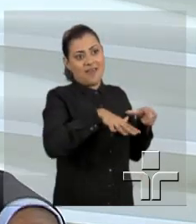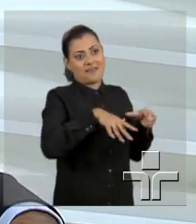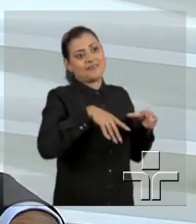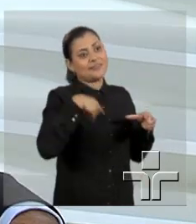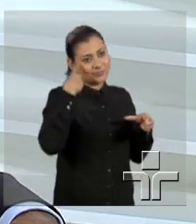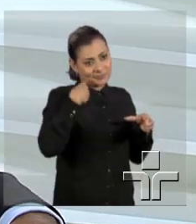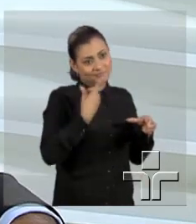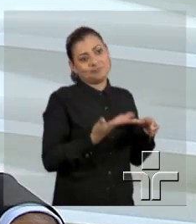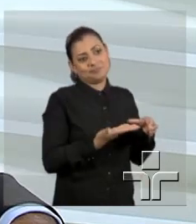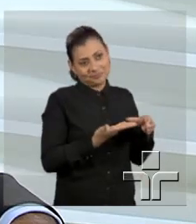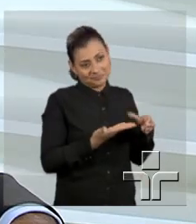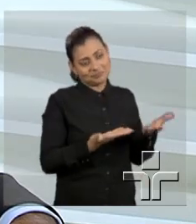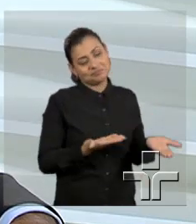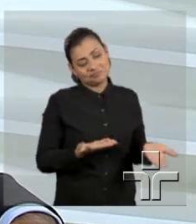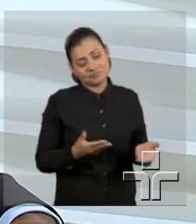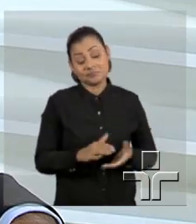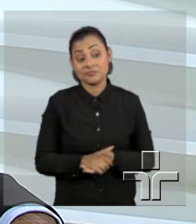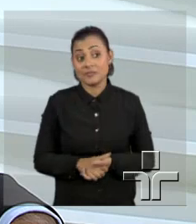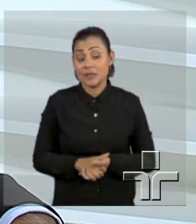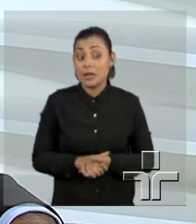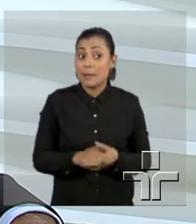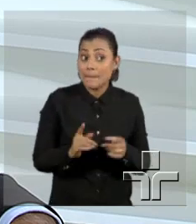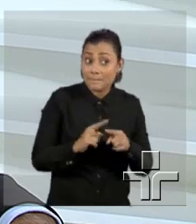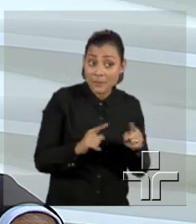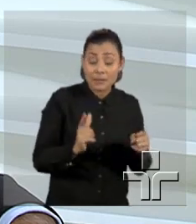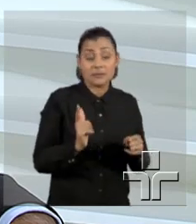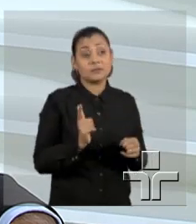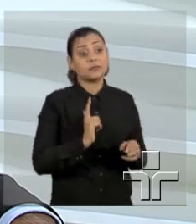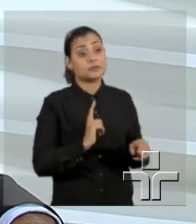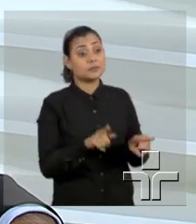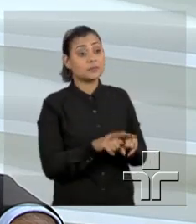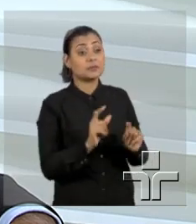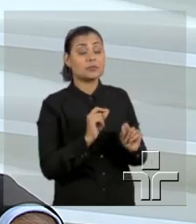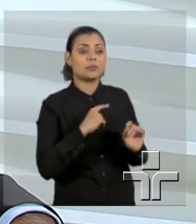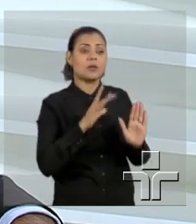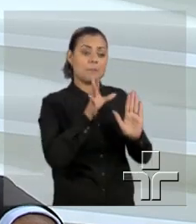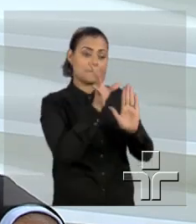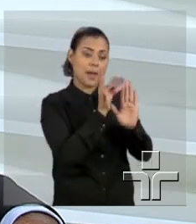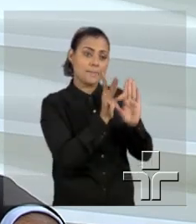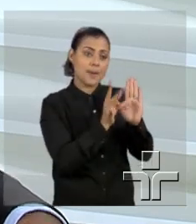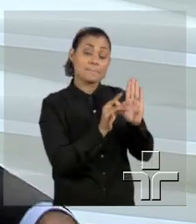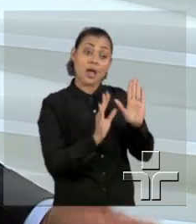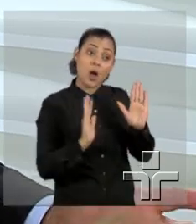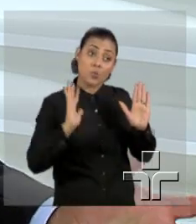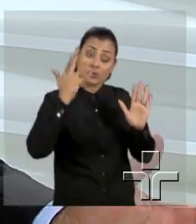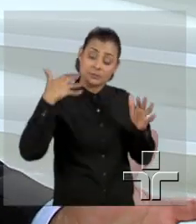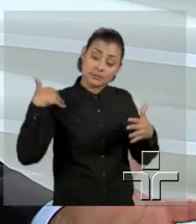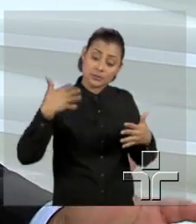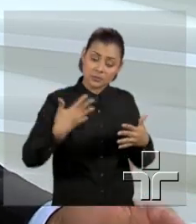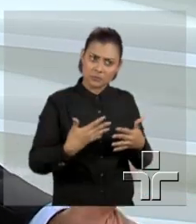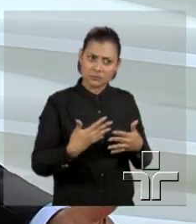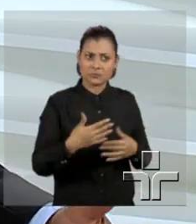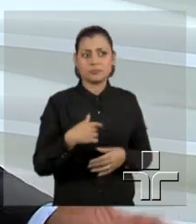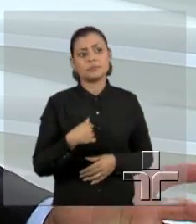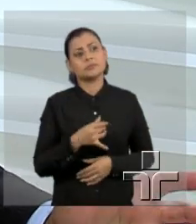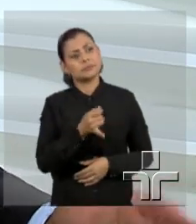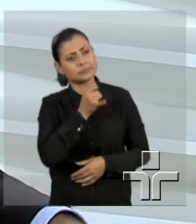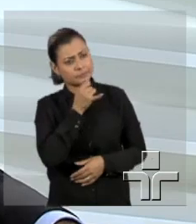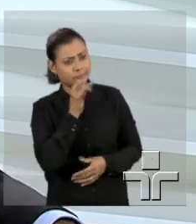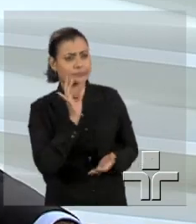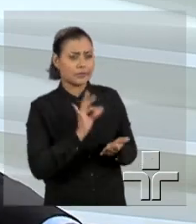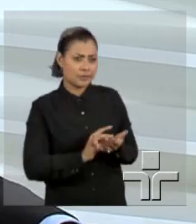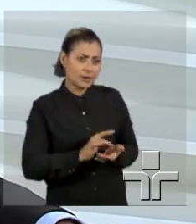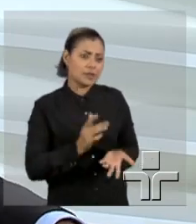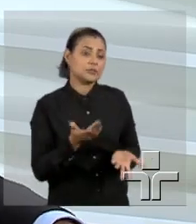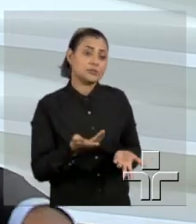consequências foram deflagradas, estão acontecendo. Uma delas, me permito, também se estiver